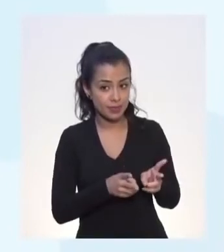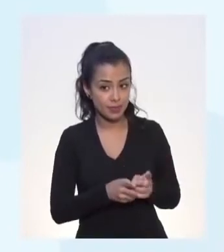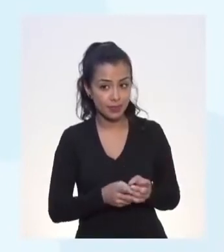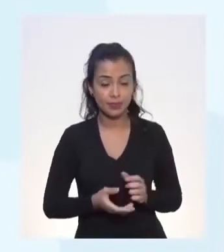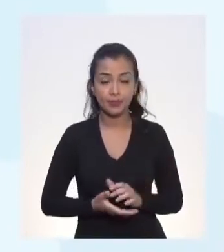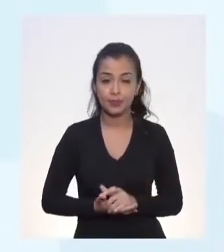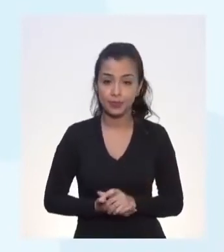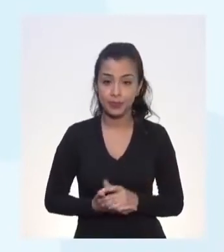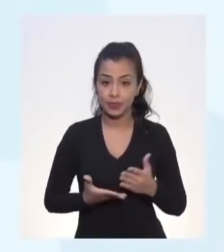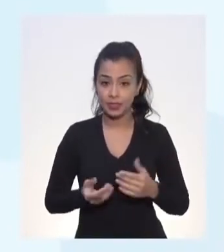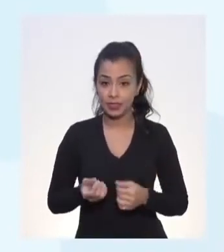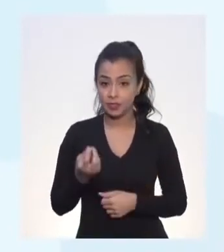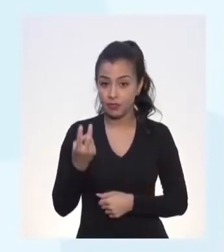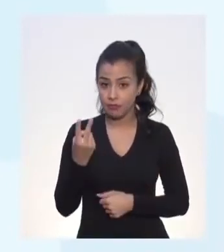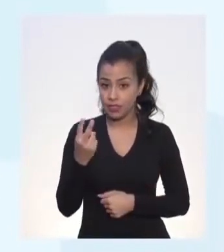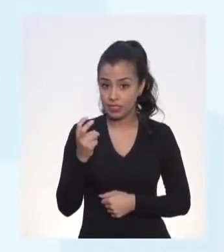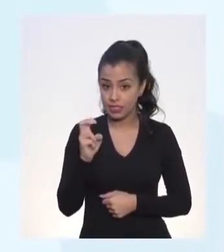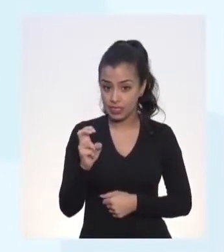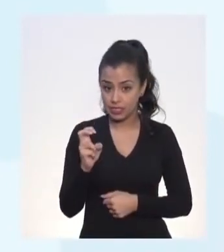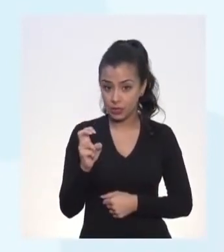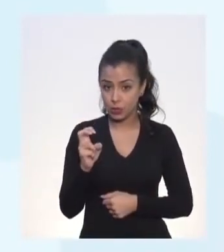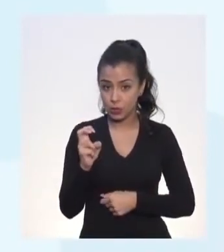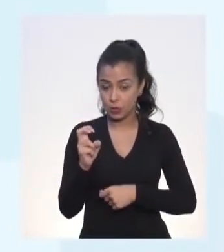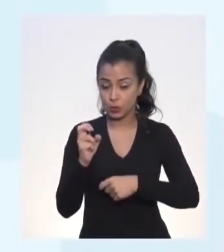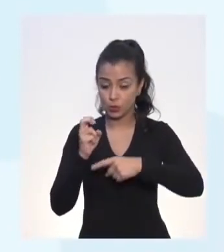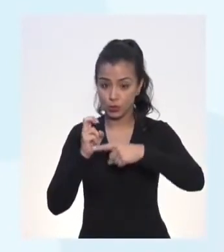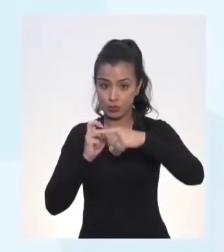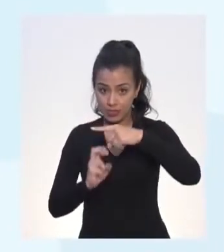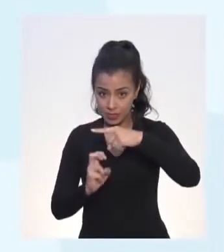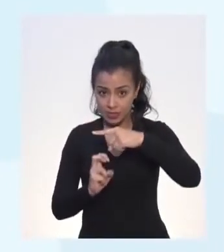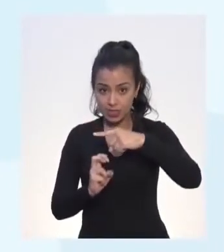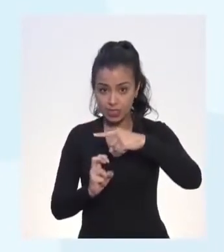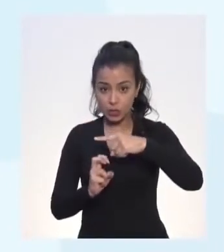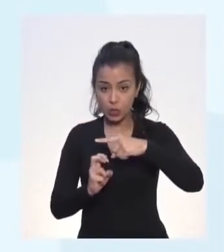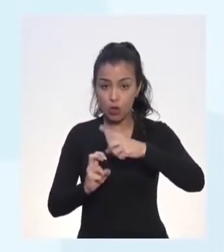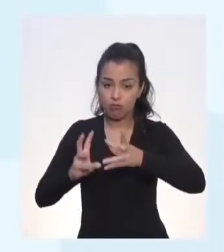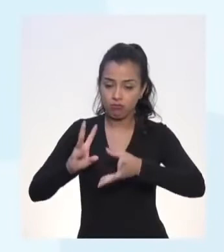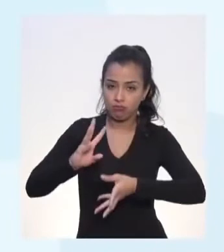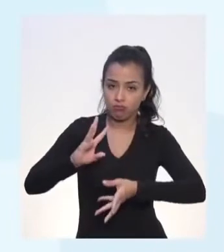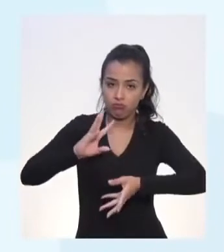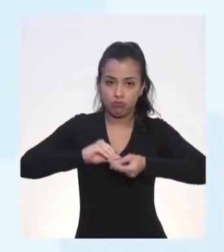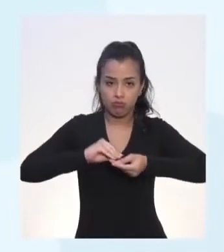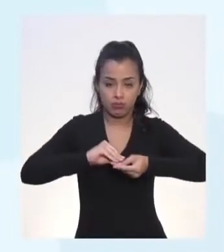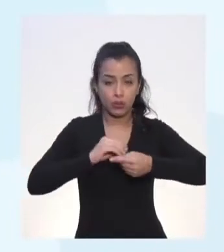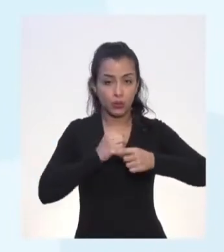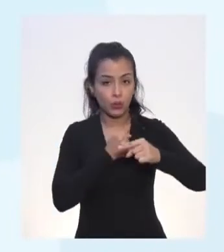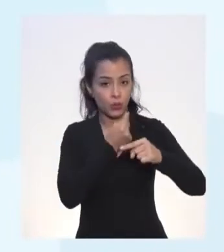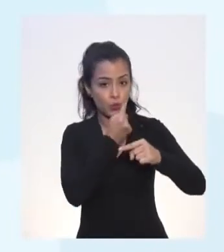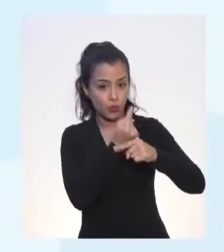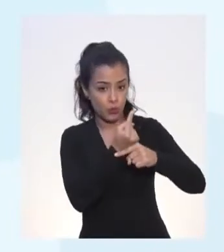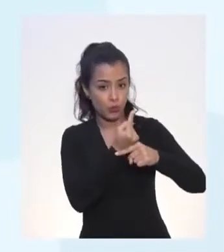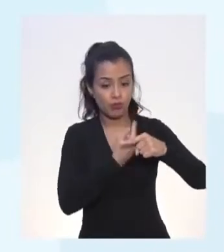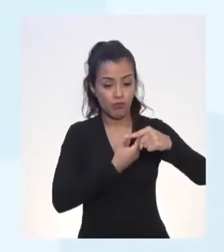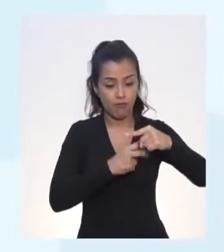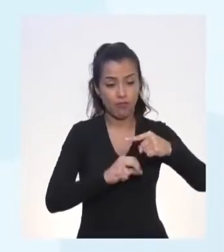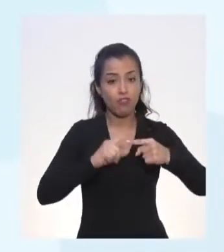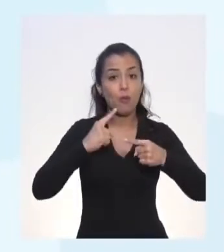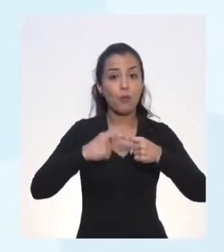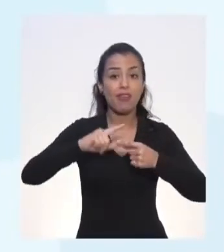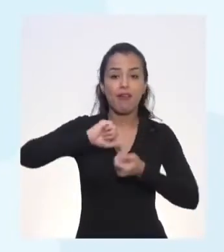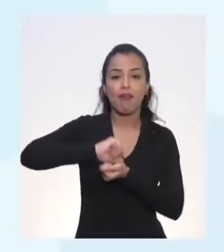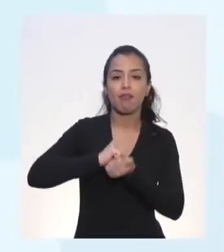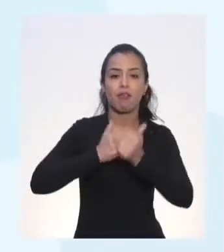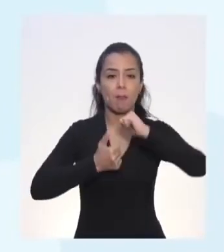vocês, 25 sobre 5, convertemos esse 25 centésimos em fração, tá